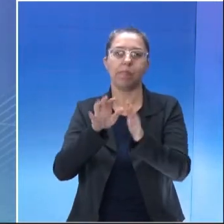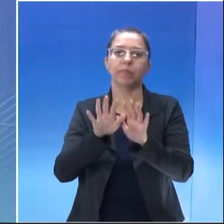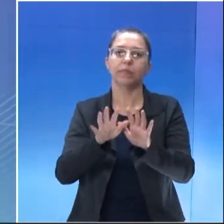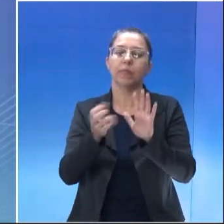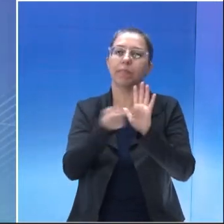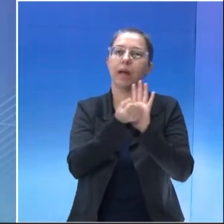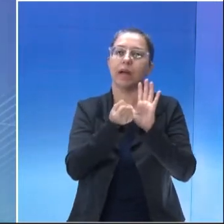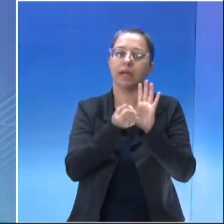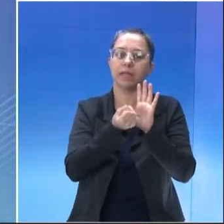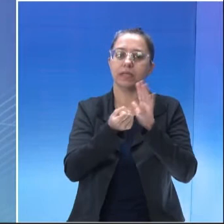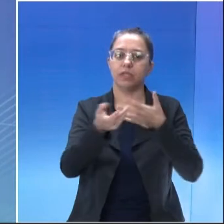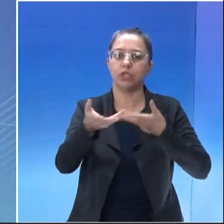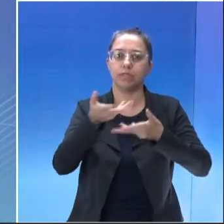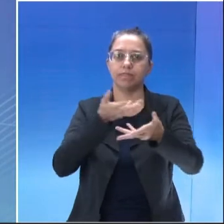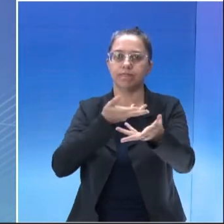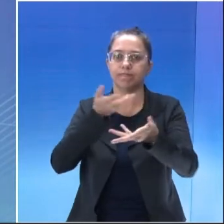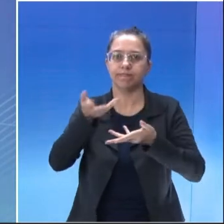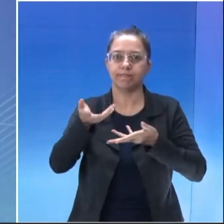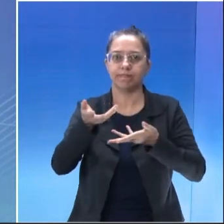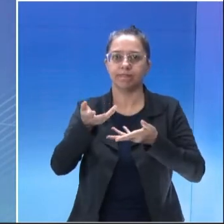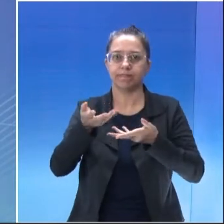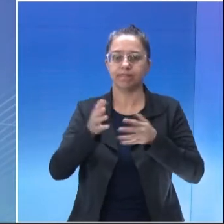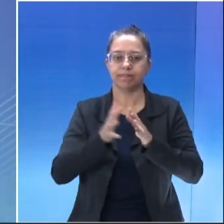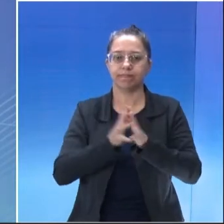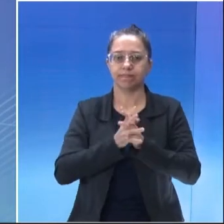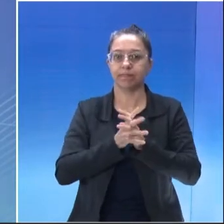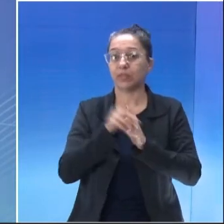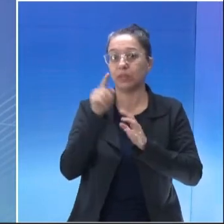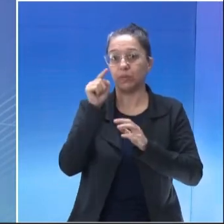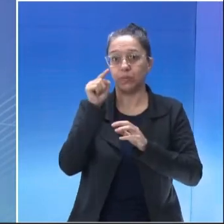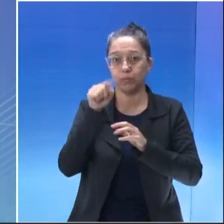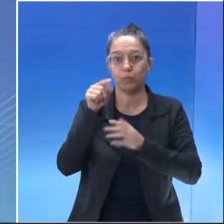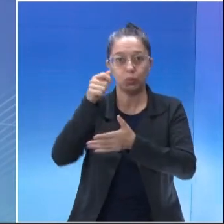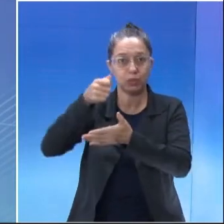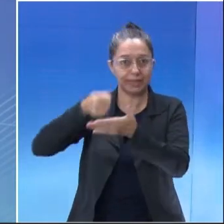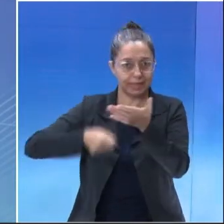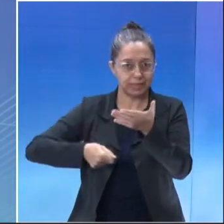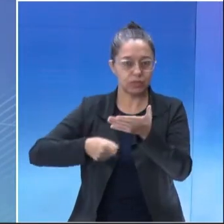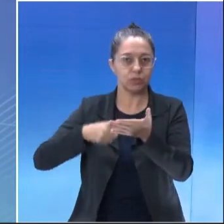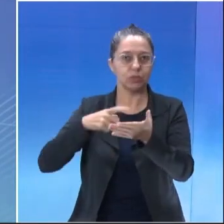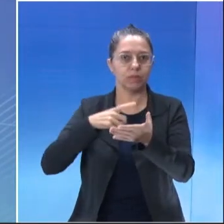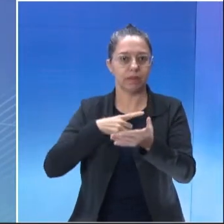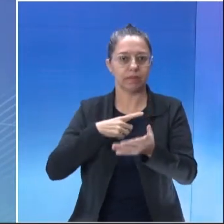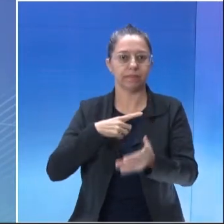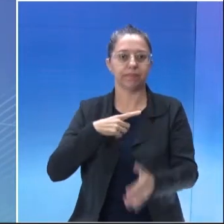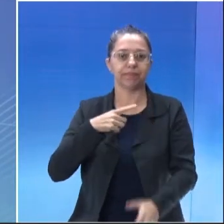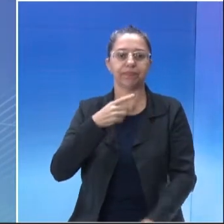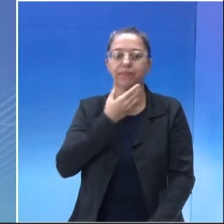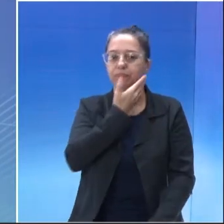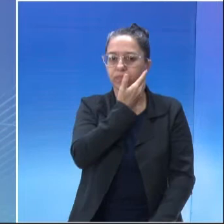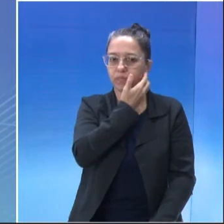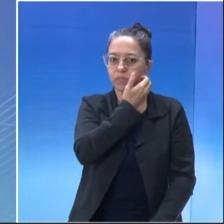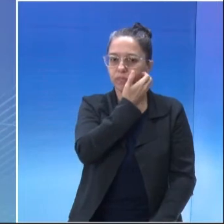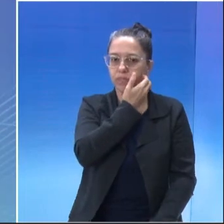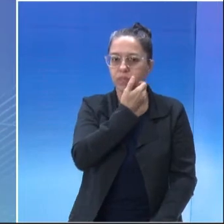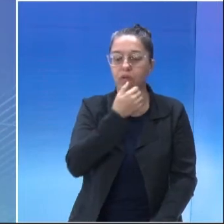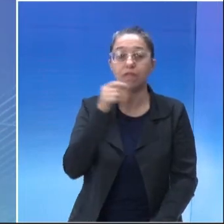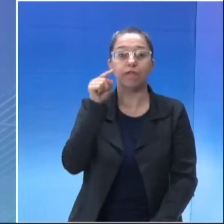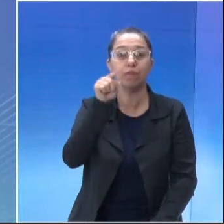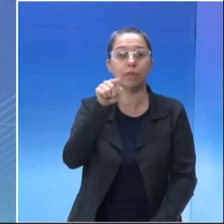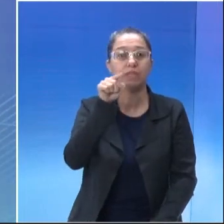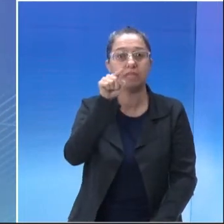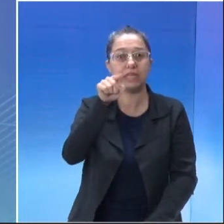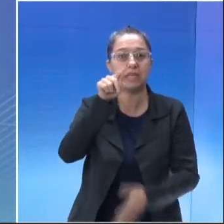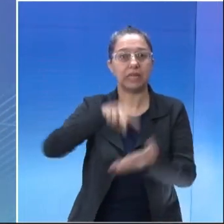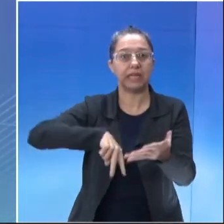geralmente, ela utilizou o você, está muito marcado aí, né? Você, leitor. Então, sempre lembrar que